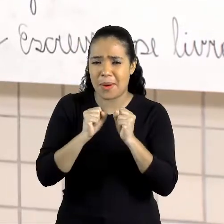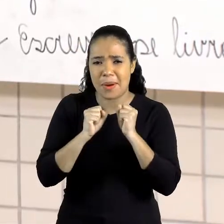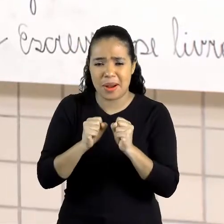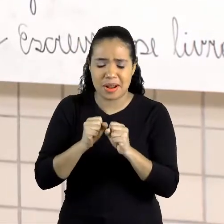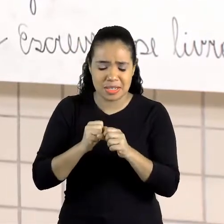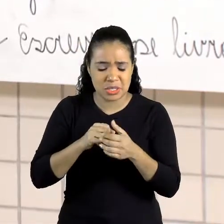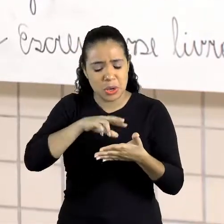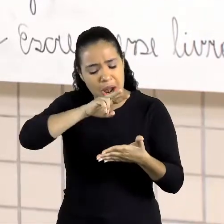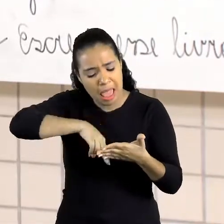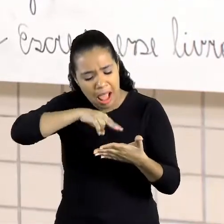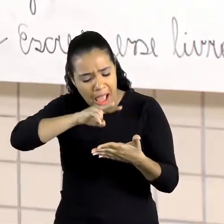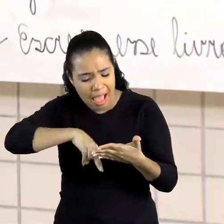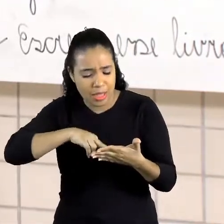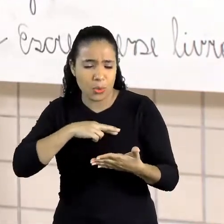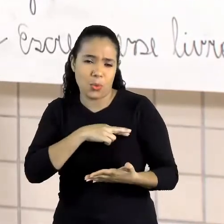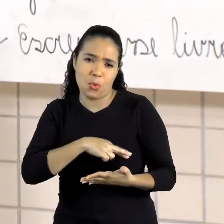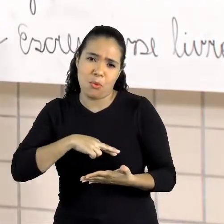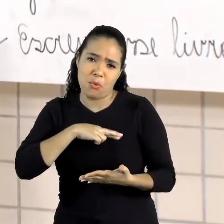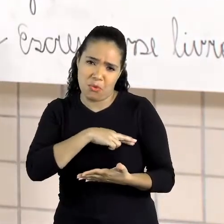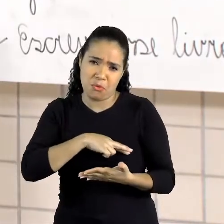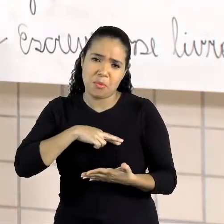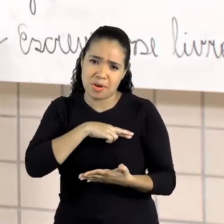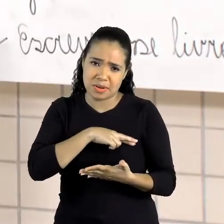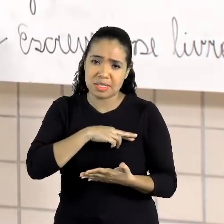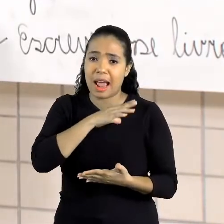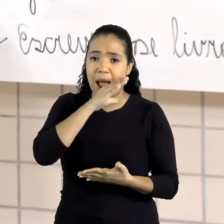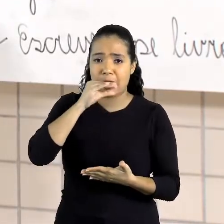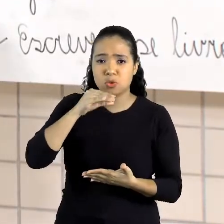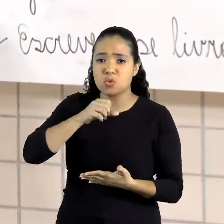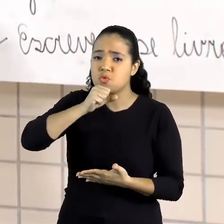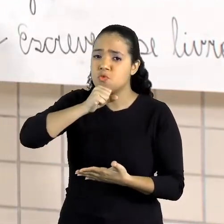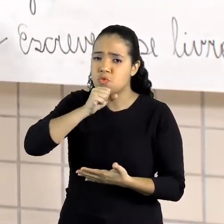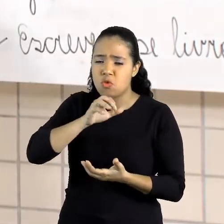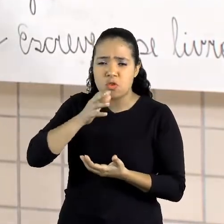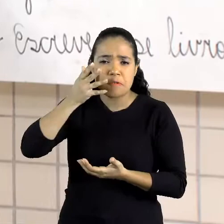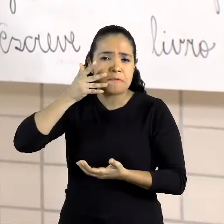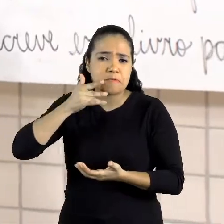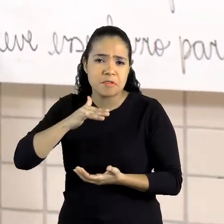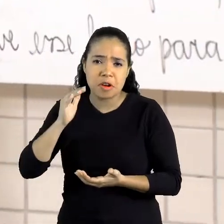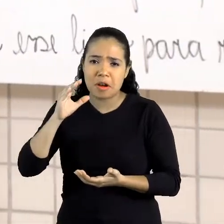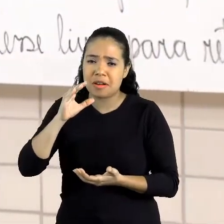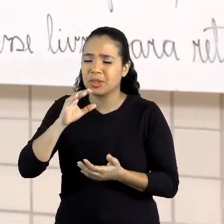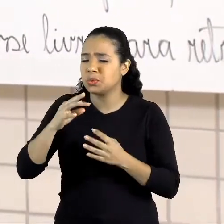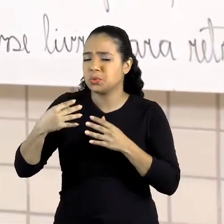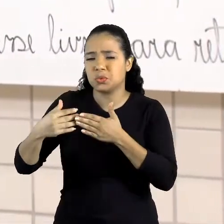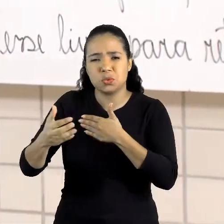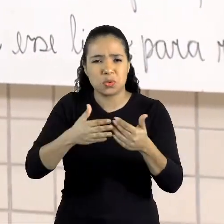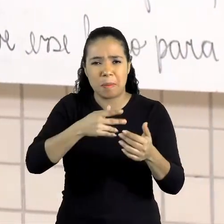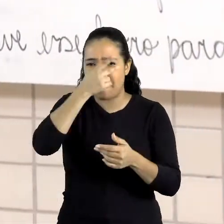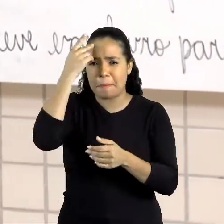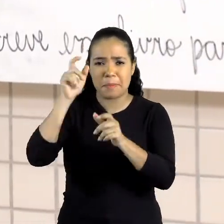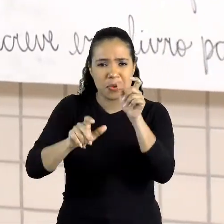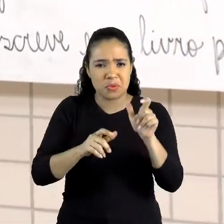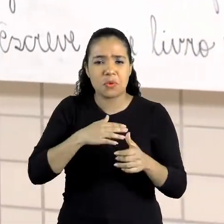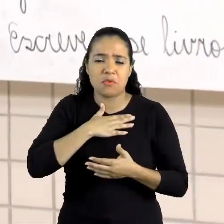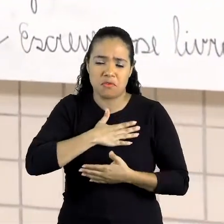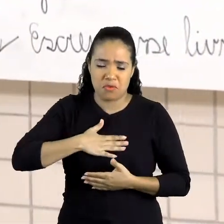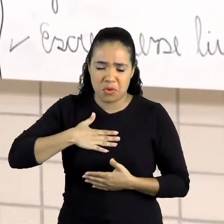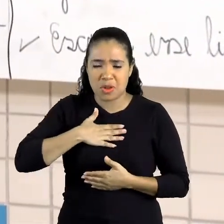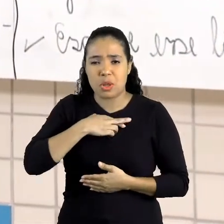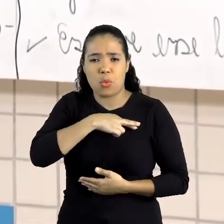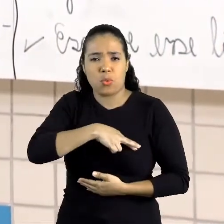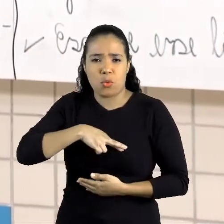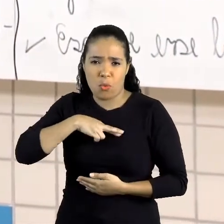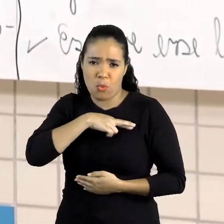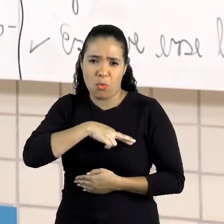idosos também irão gostar desse romance. Vamos falar um pouco sobre ele? Nesse livro, olha aqui